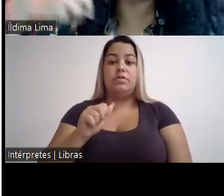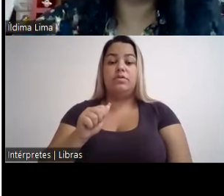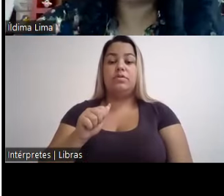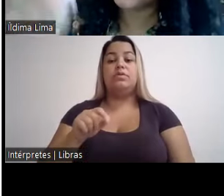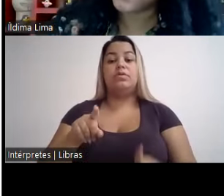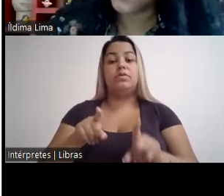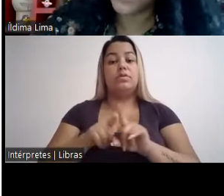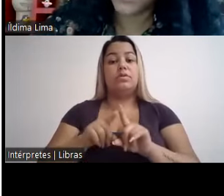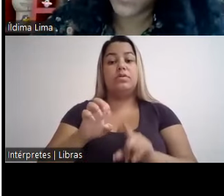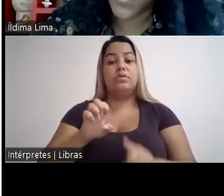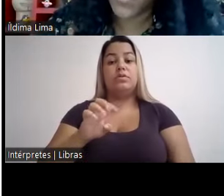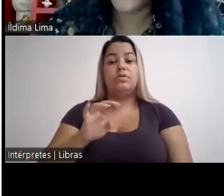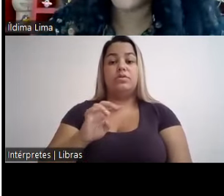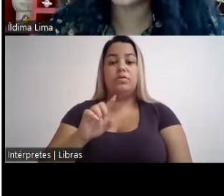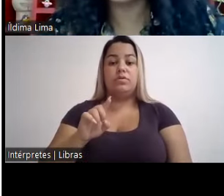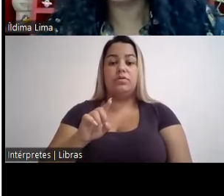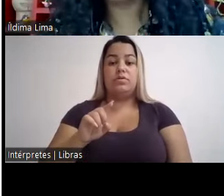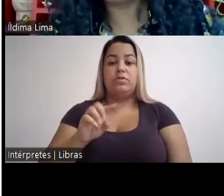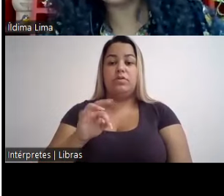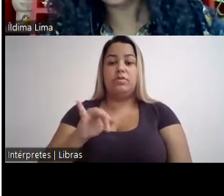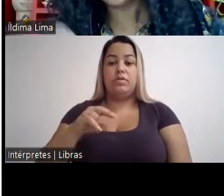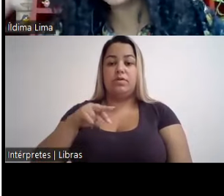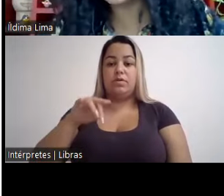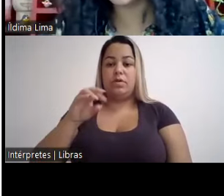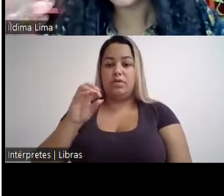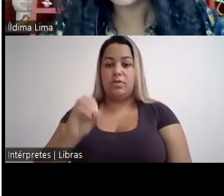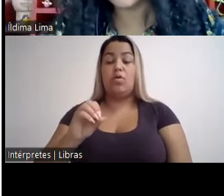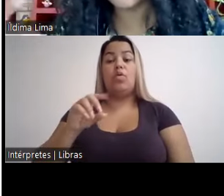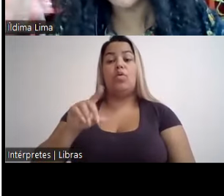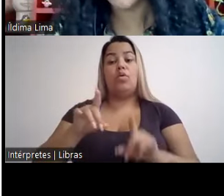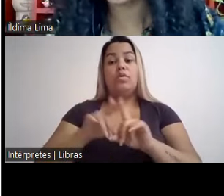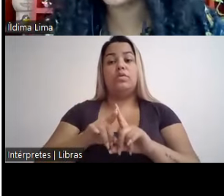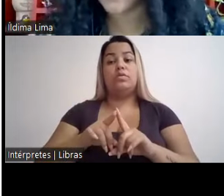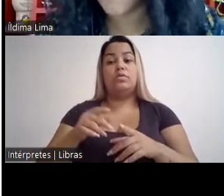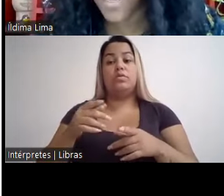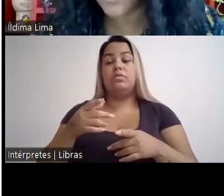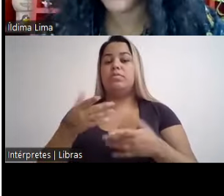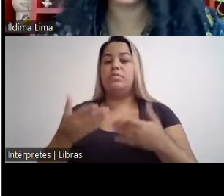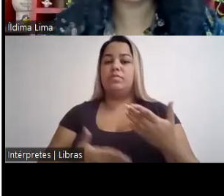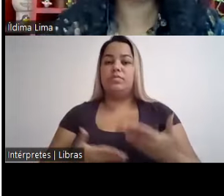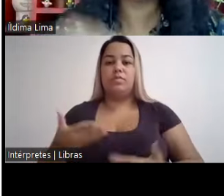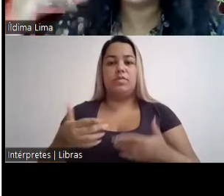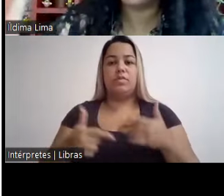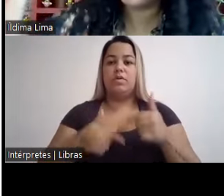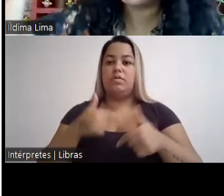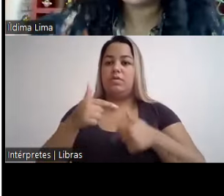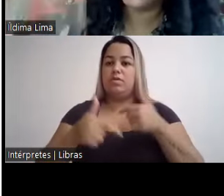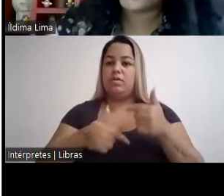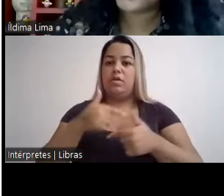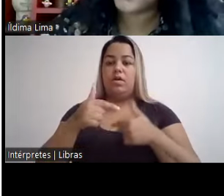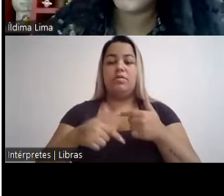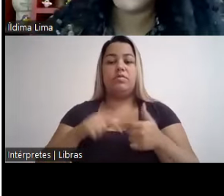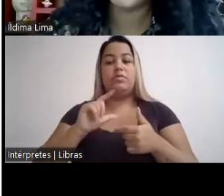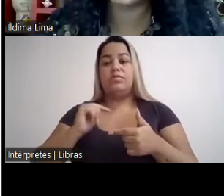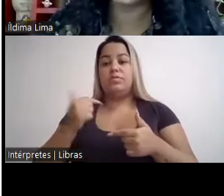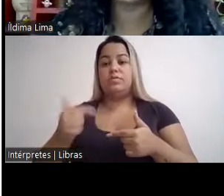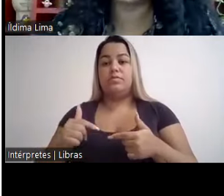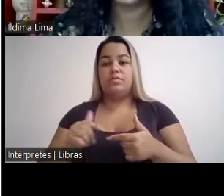e desumanização desses corpos, como se eles só servissem para o trabalho manual, não houvesse uma